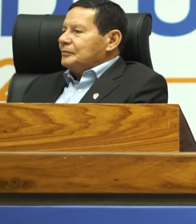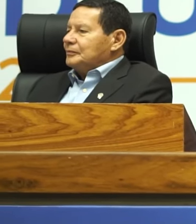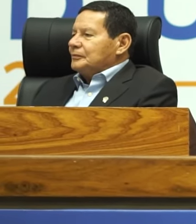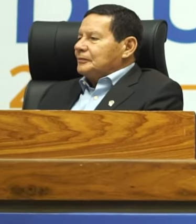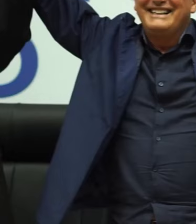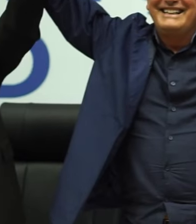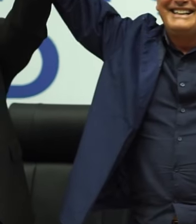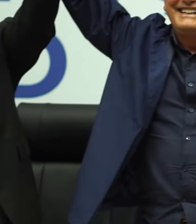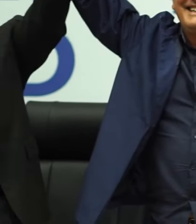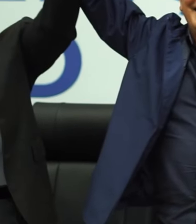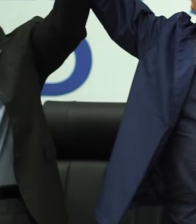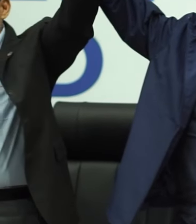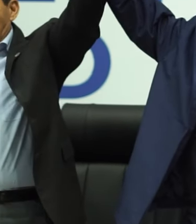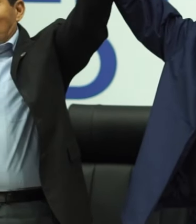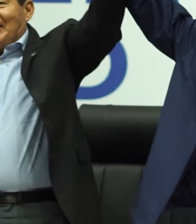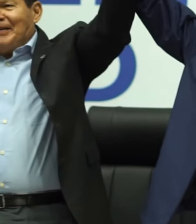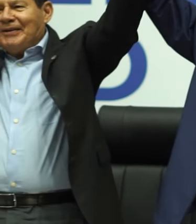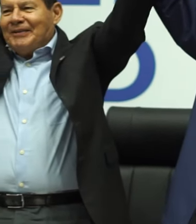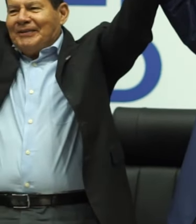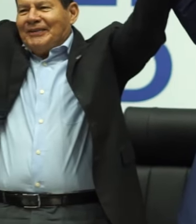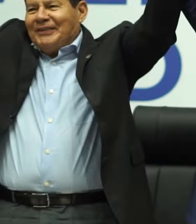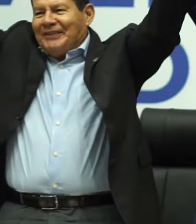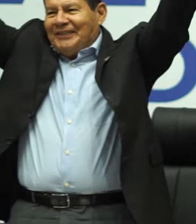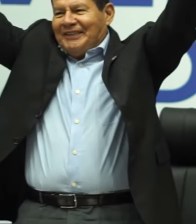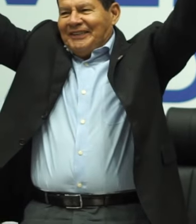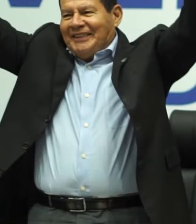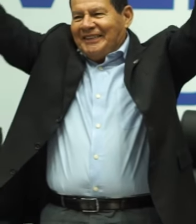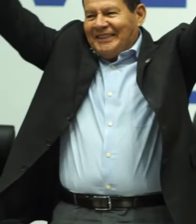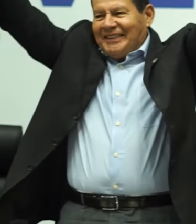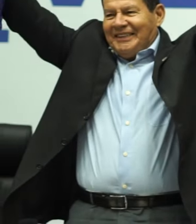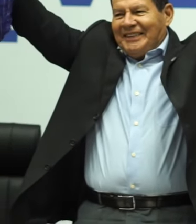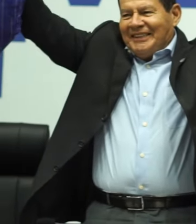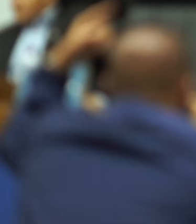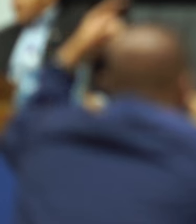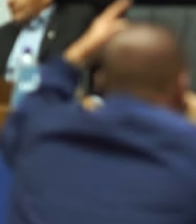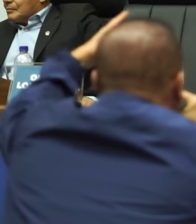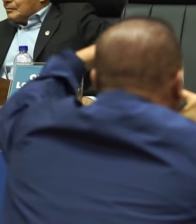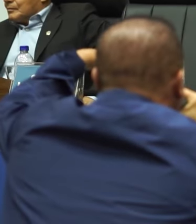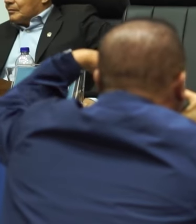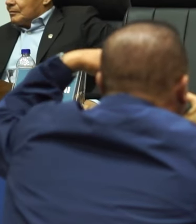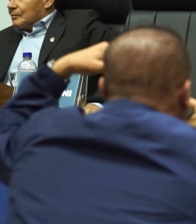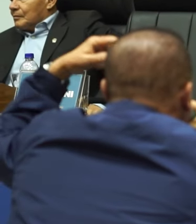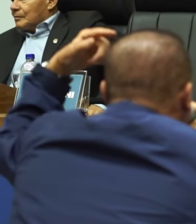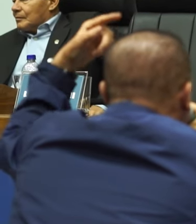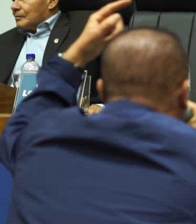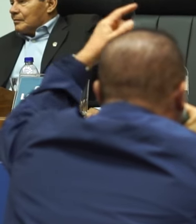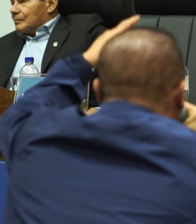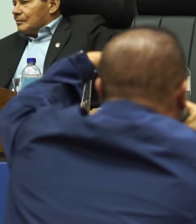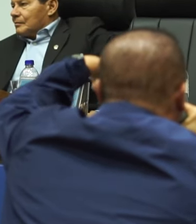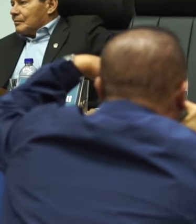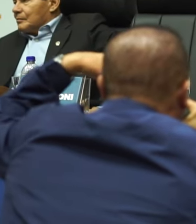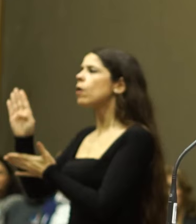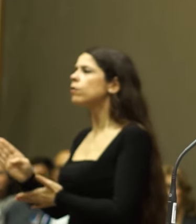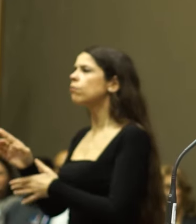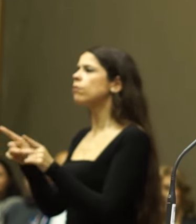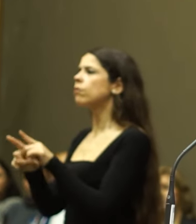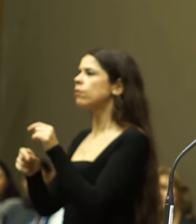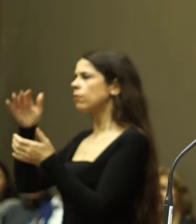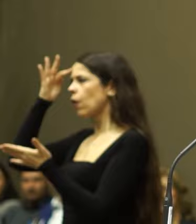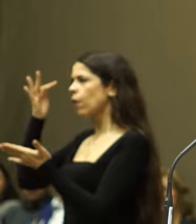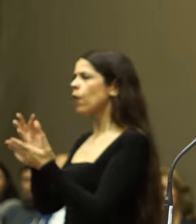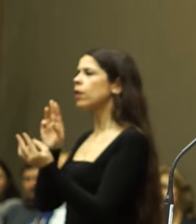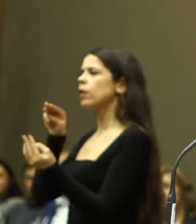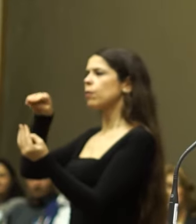unidos, fortalecidos pela fé, fé em Deus, fé no Brasil, fé na